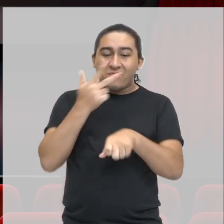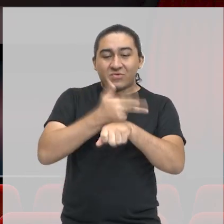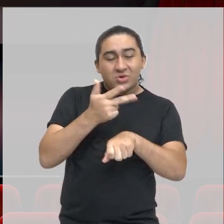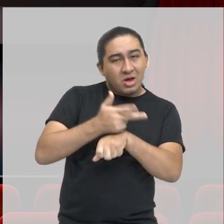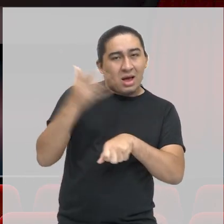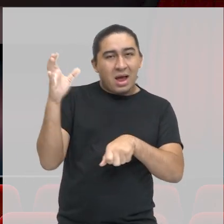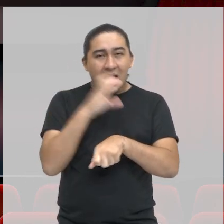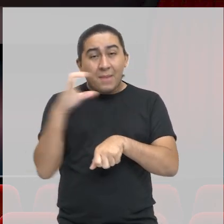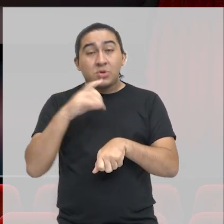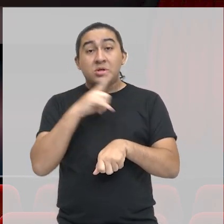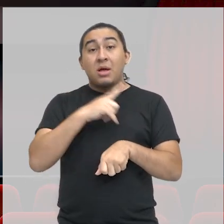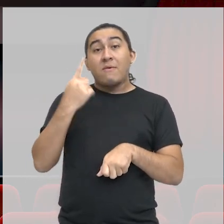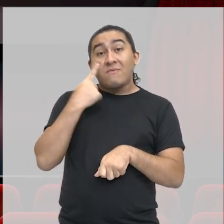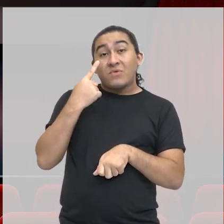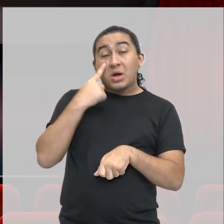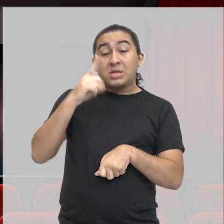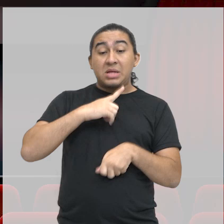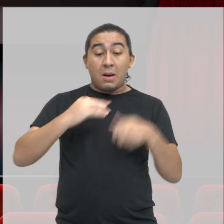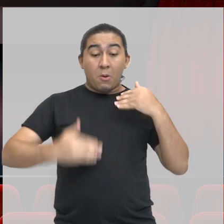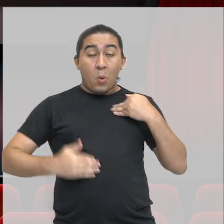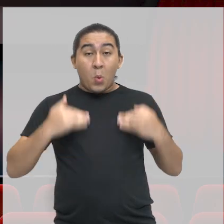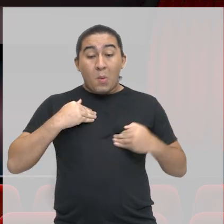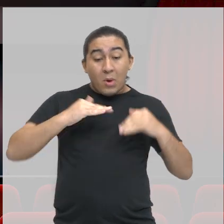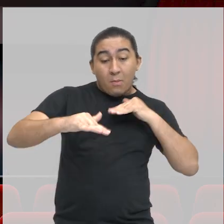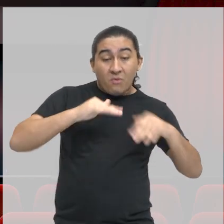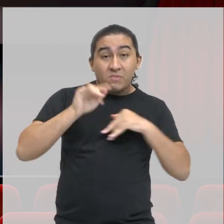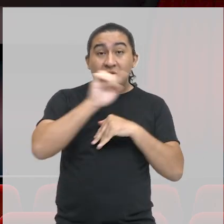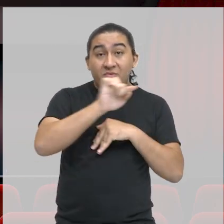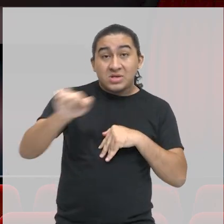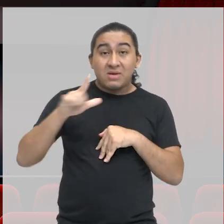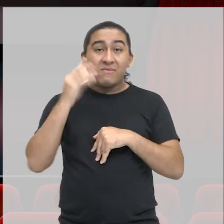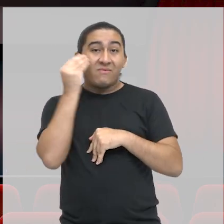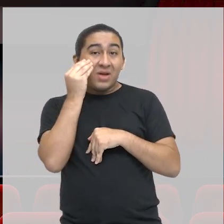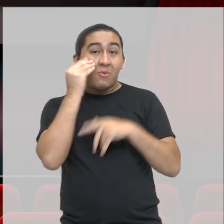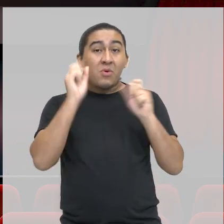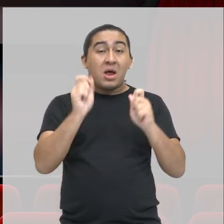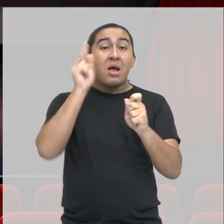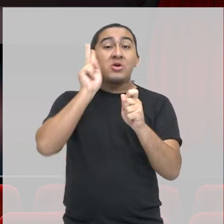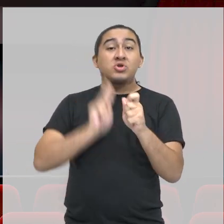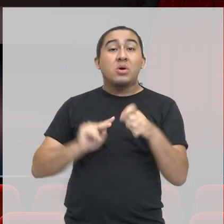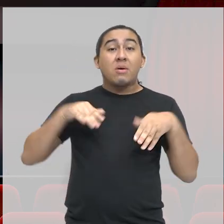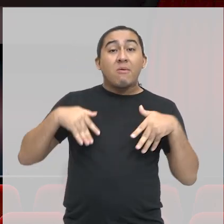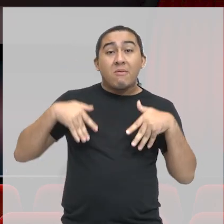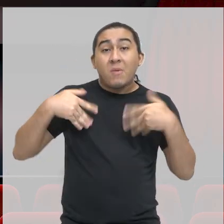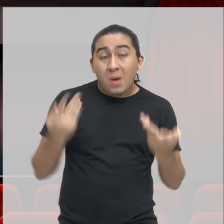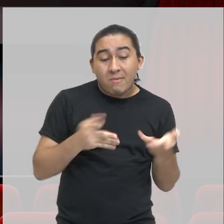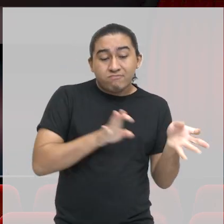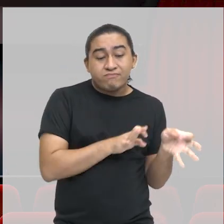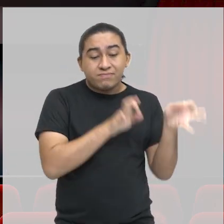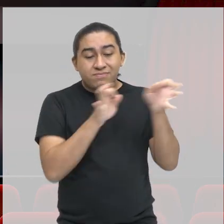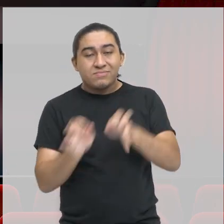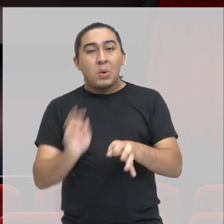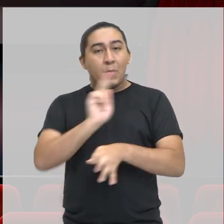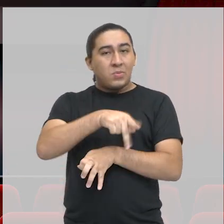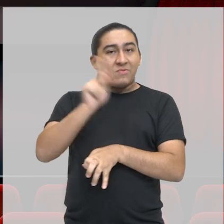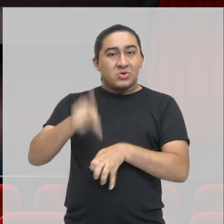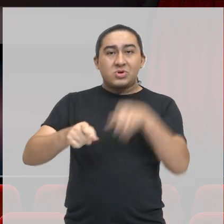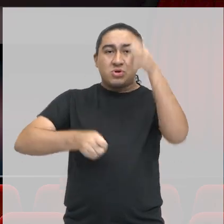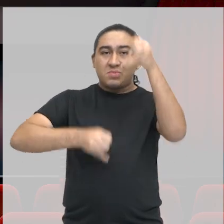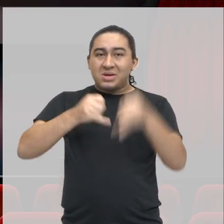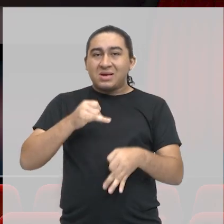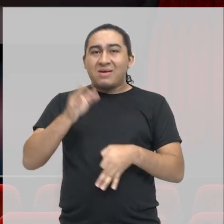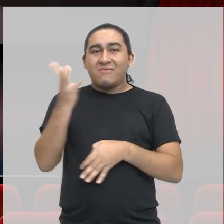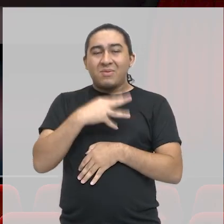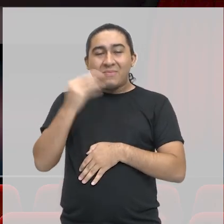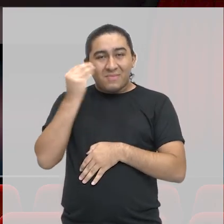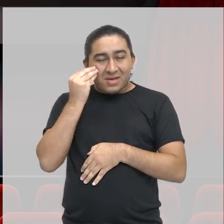Então, através dos gestos corporais, vocês vão verificar o que o professor Dário fez através